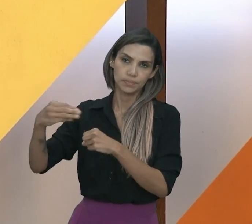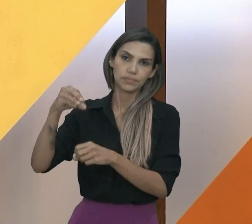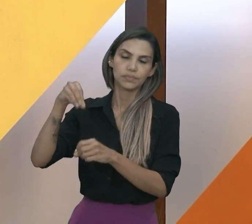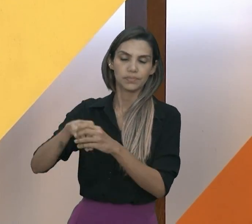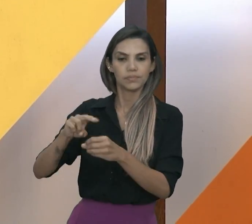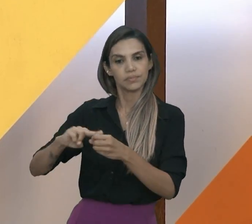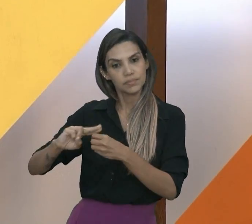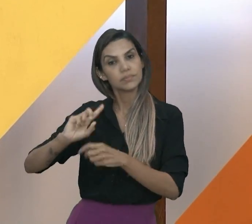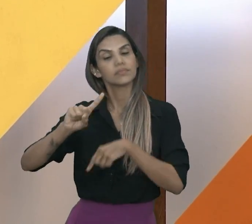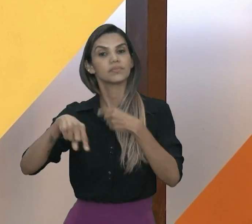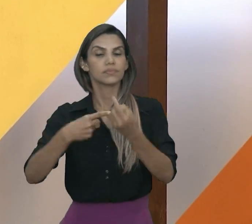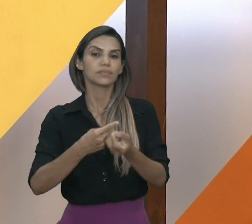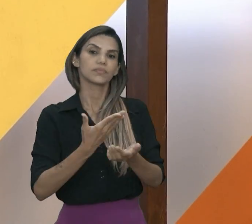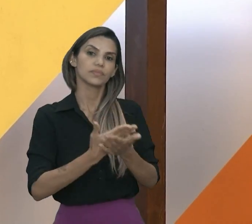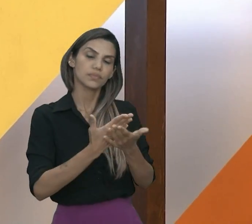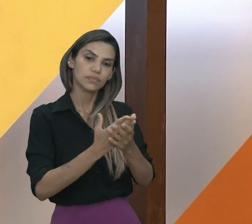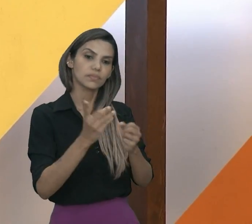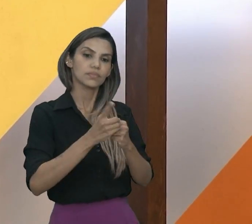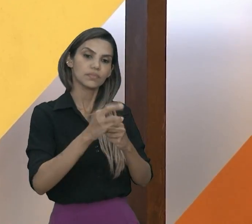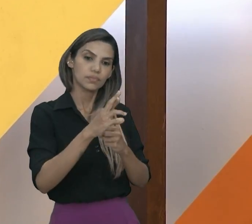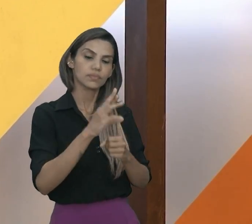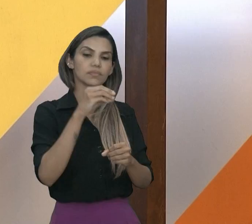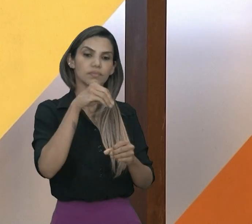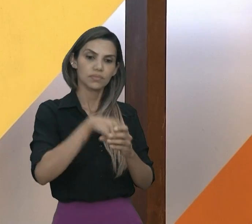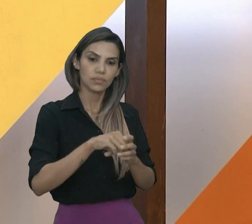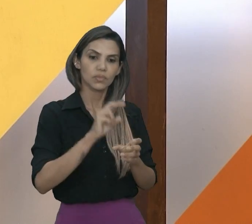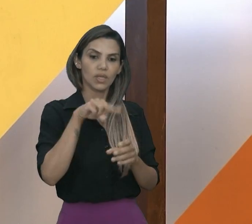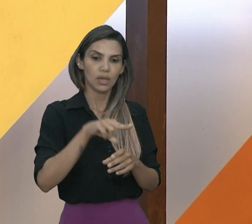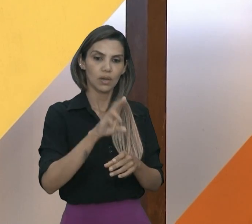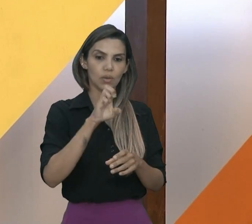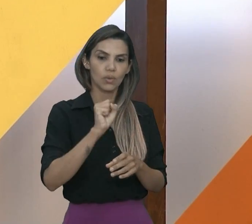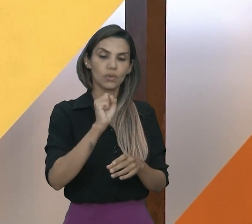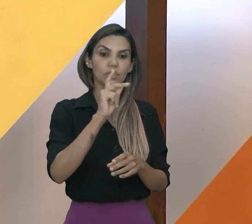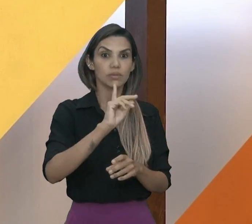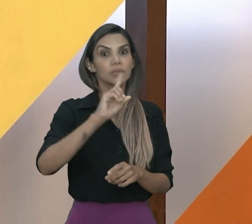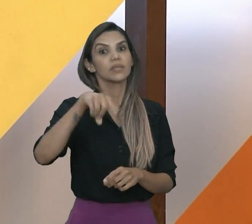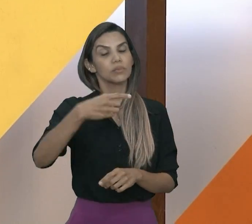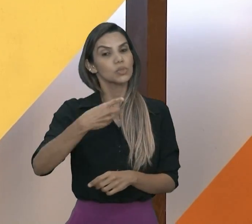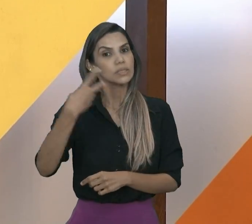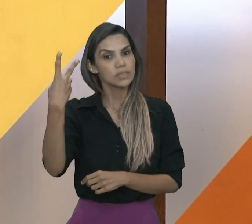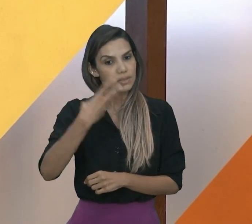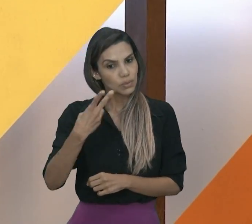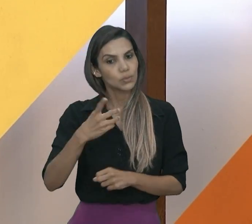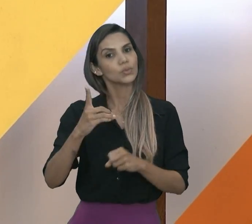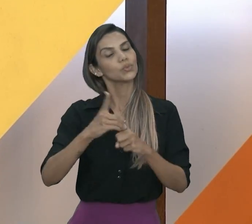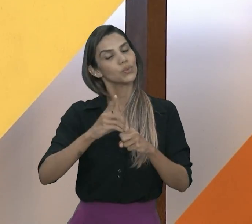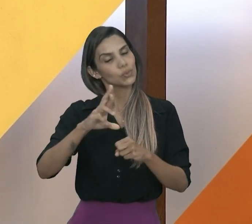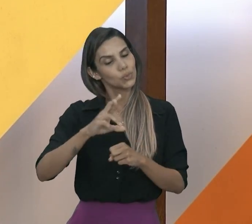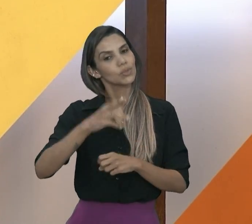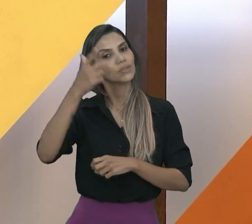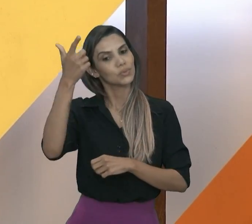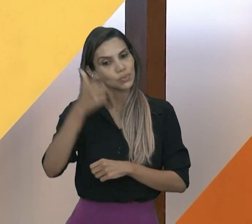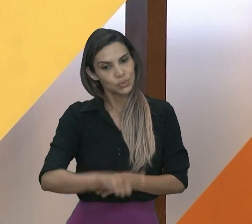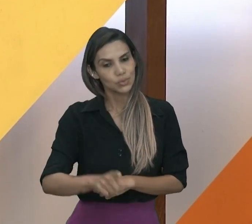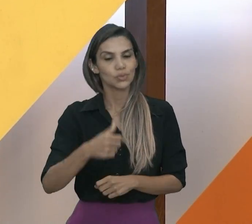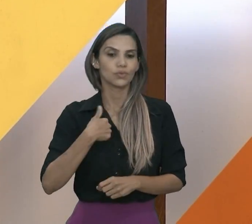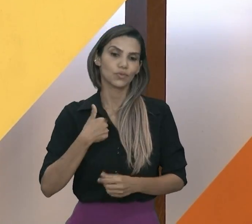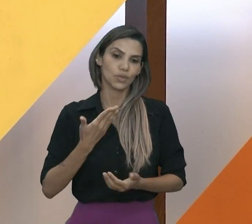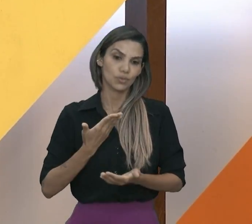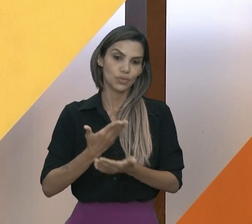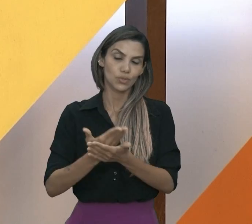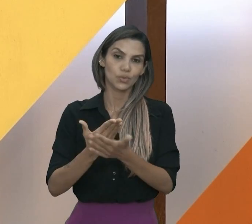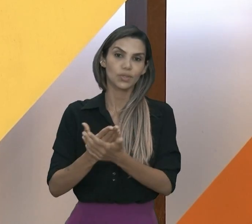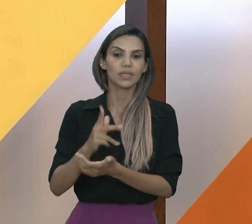Araraquara, e depois eu fiz um segundo doutoramento, depois de uma fase da minha vida, na PUC